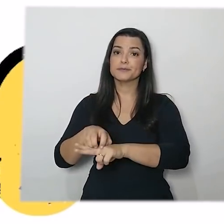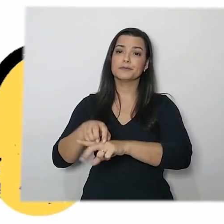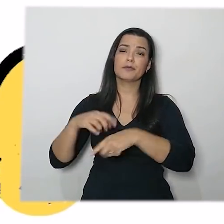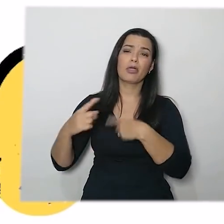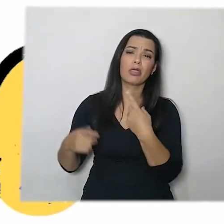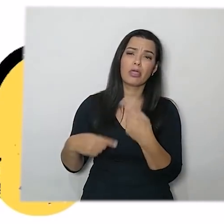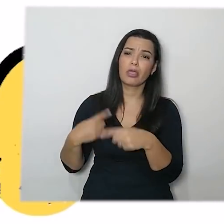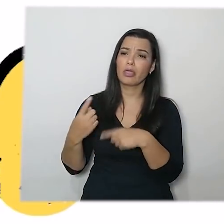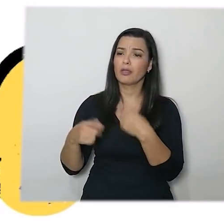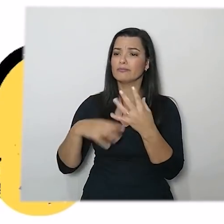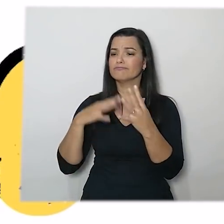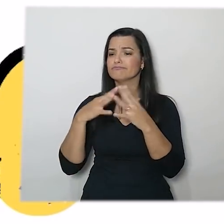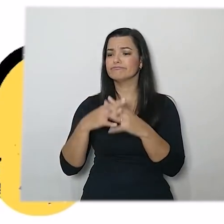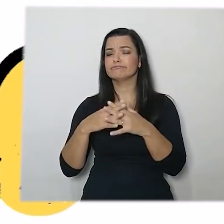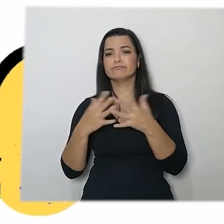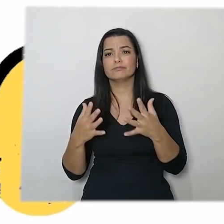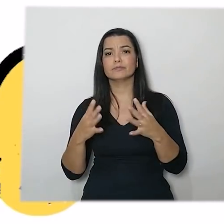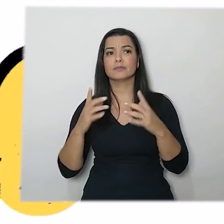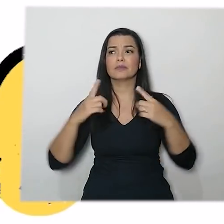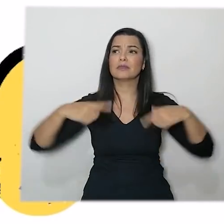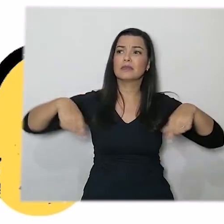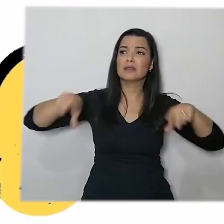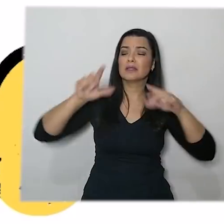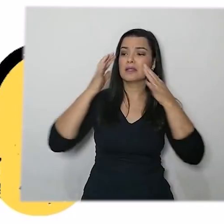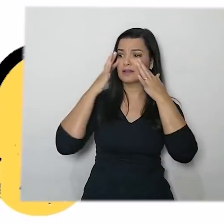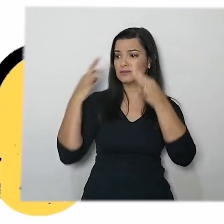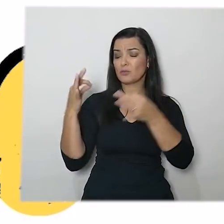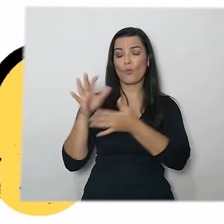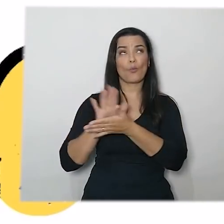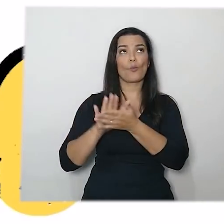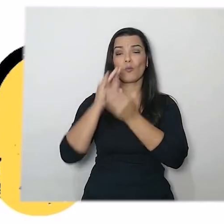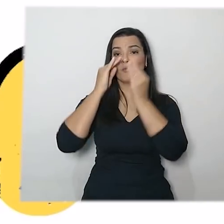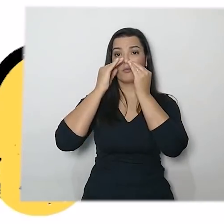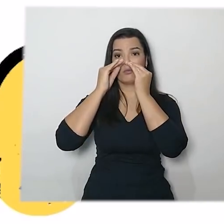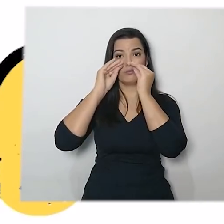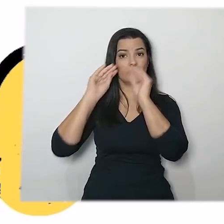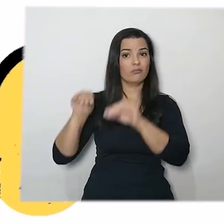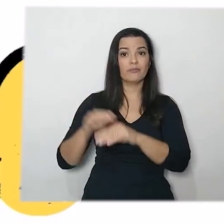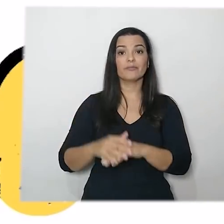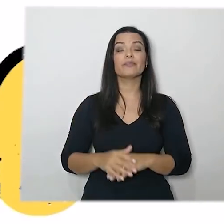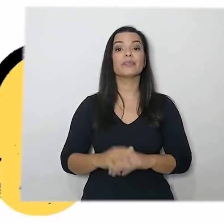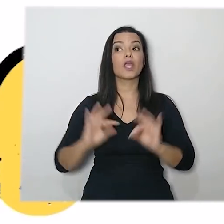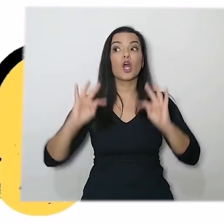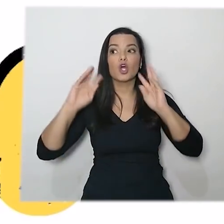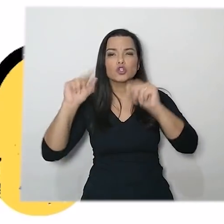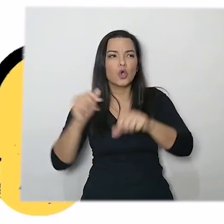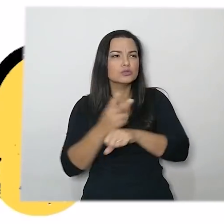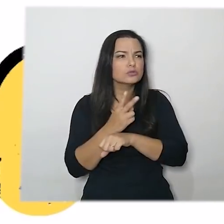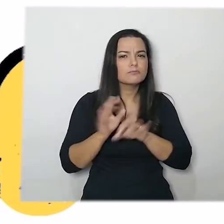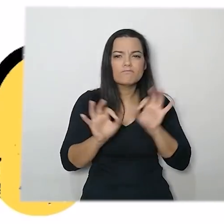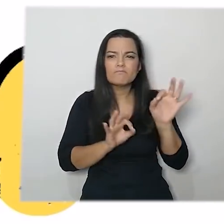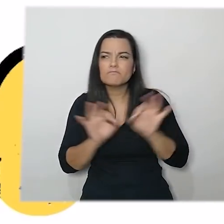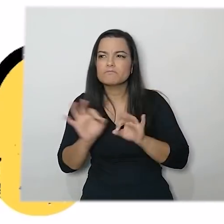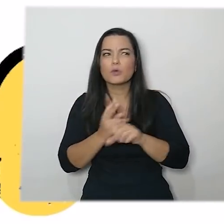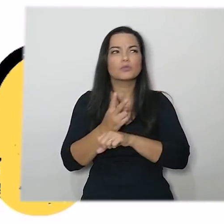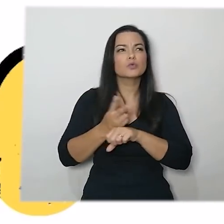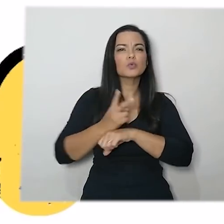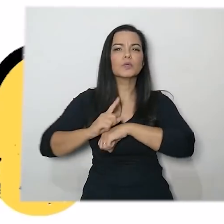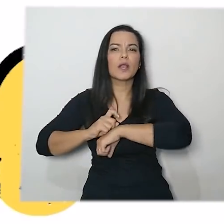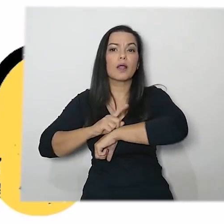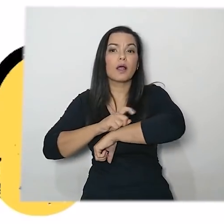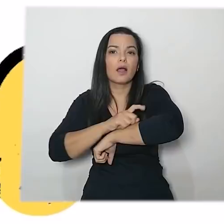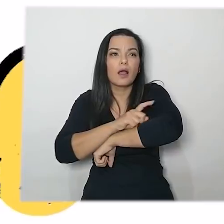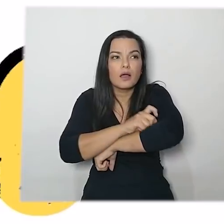enrolado, ninguém prestava atenção no coitado. Já estavam todos se preparando para caçar a lagarta.